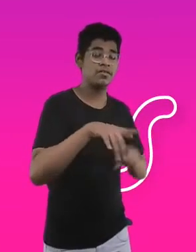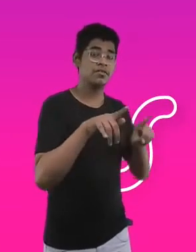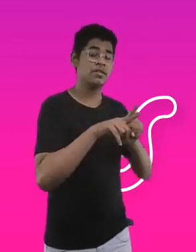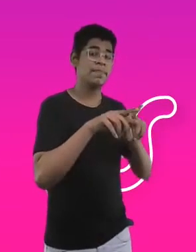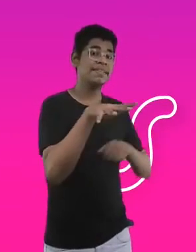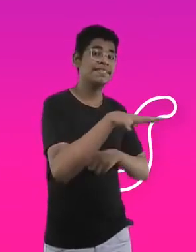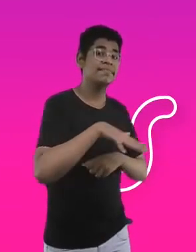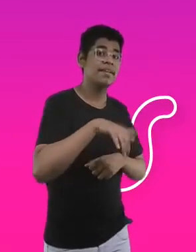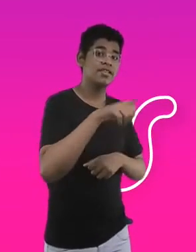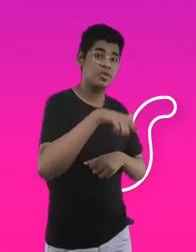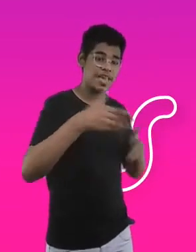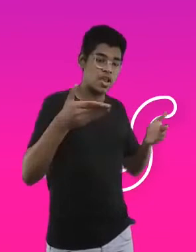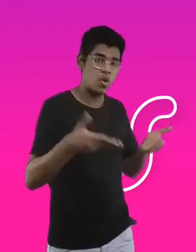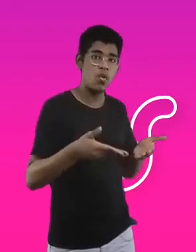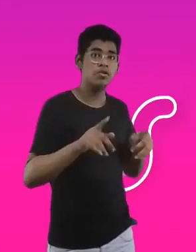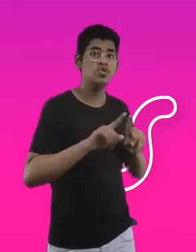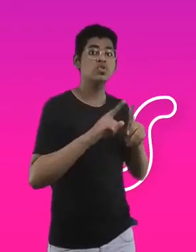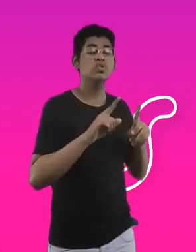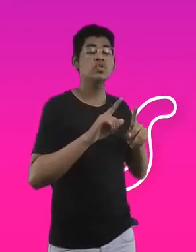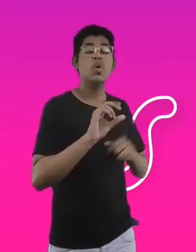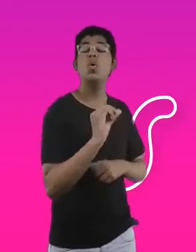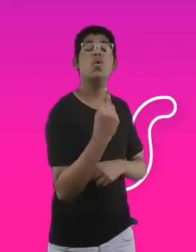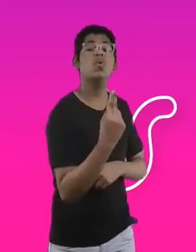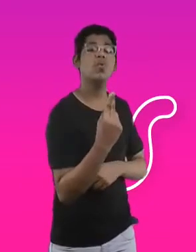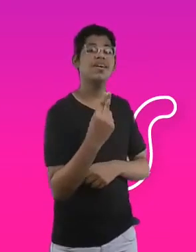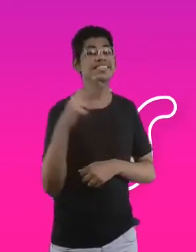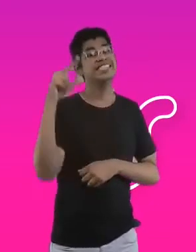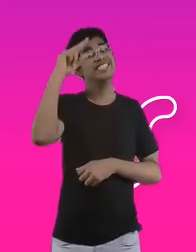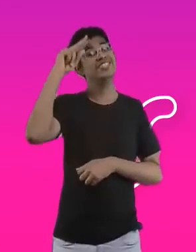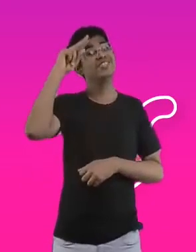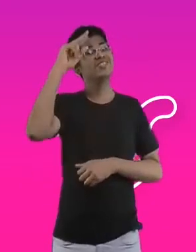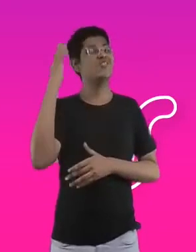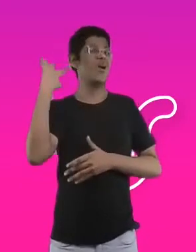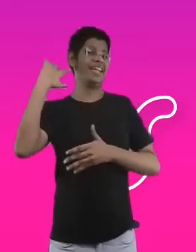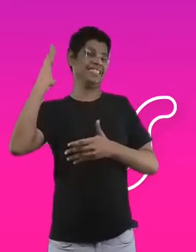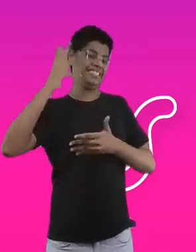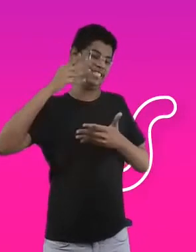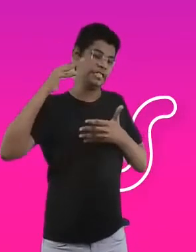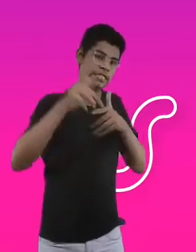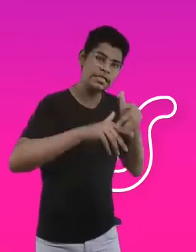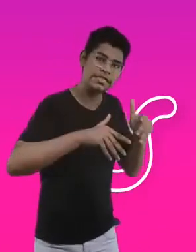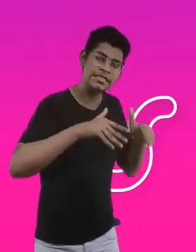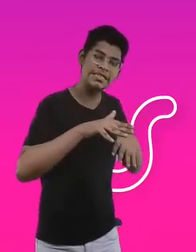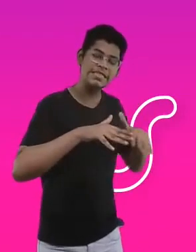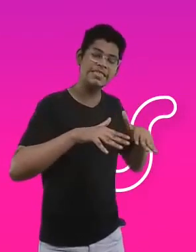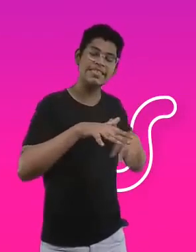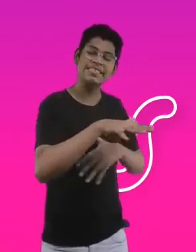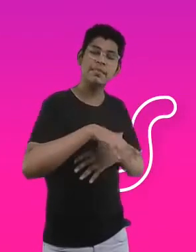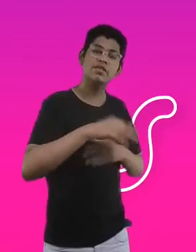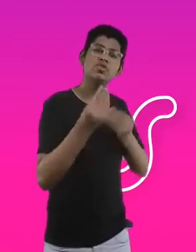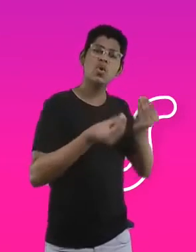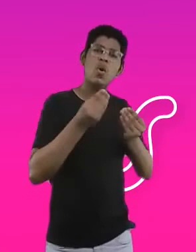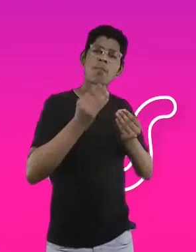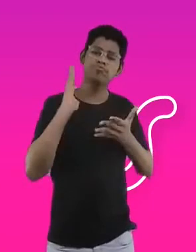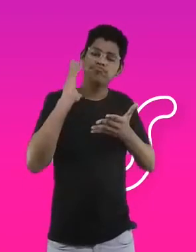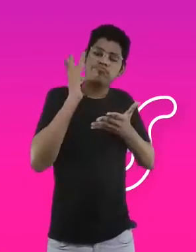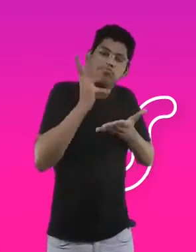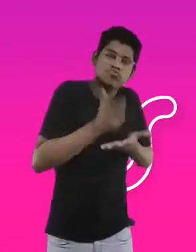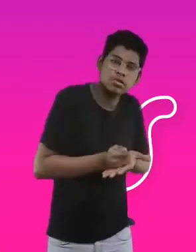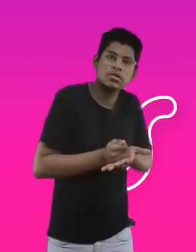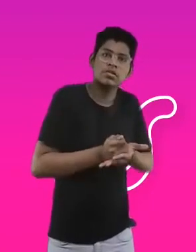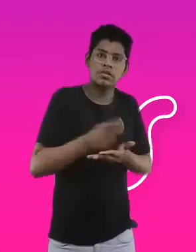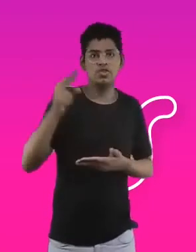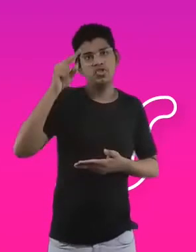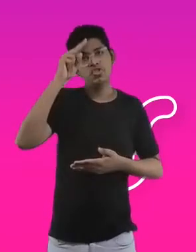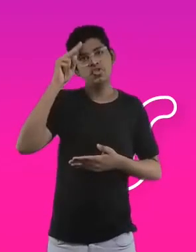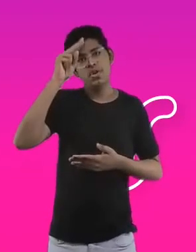perdida, né? Cabe ocupar o espaço sem retomar essa história, né? Então, deixar essa pergunta aí para vocês responderem